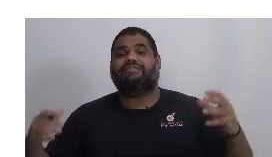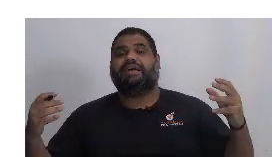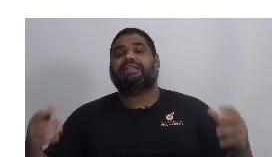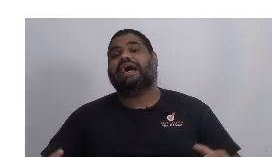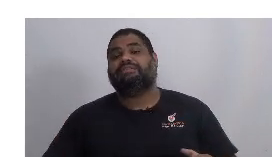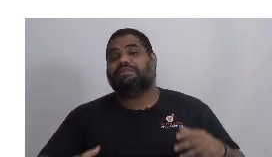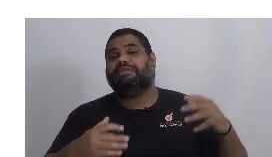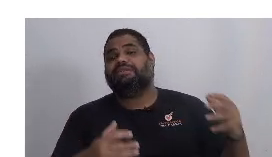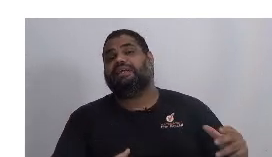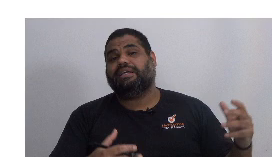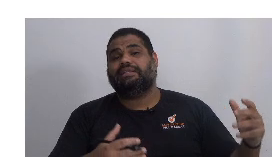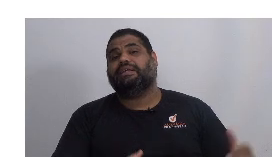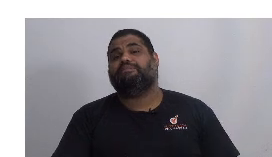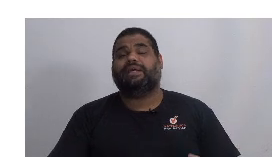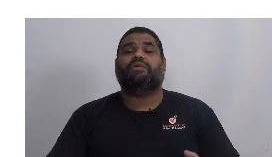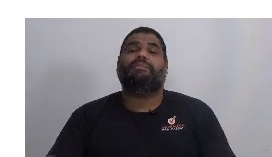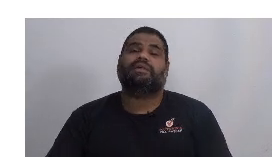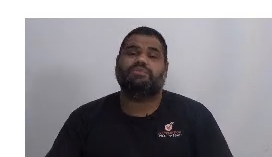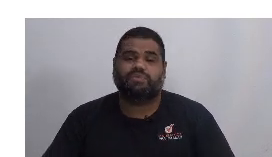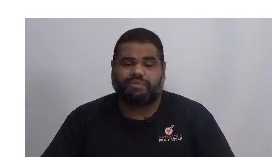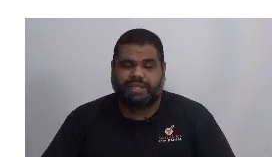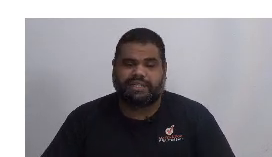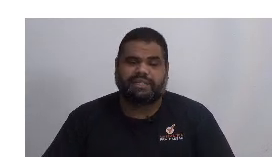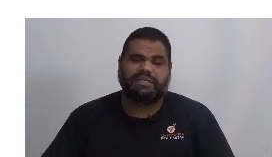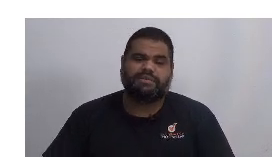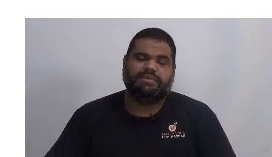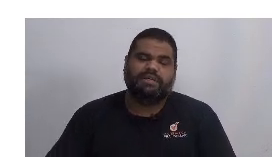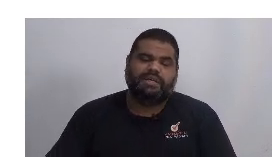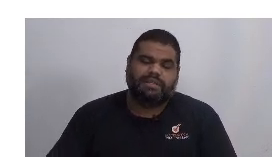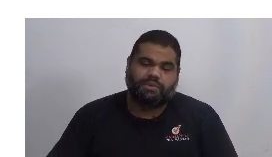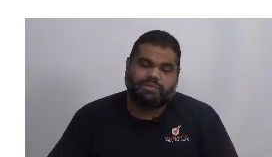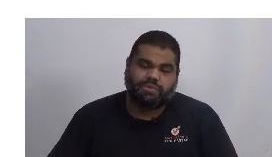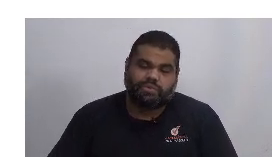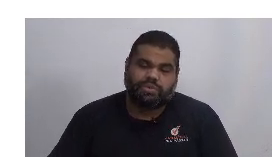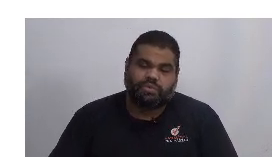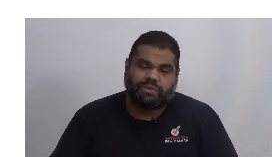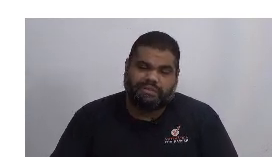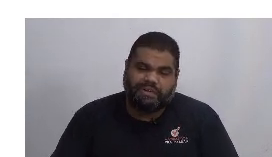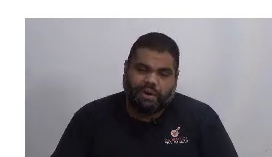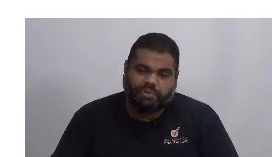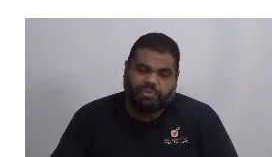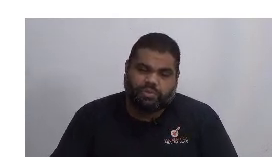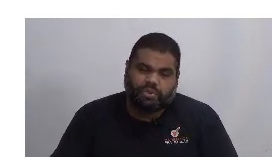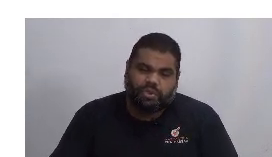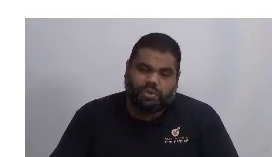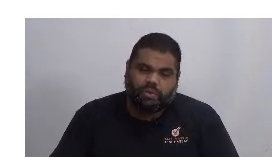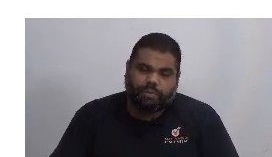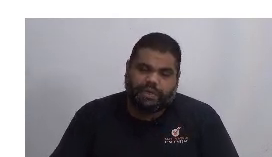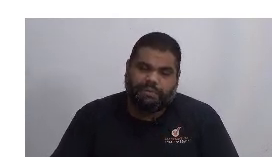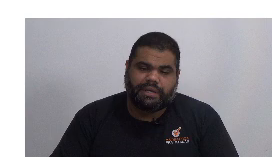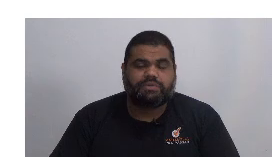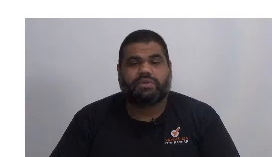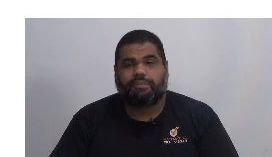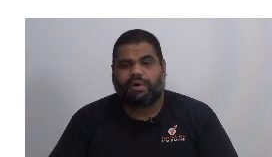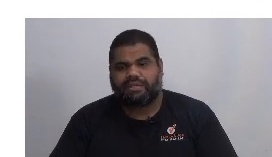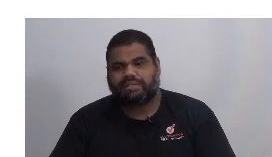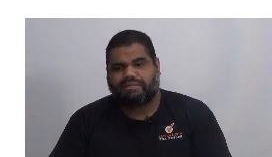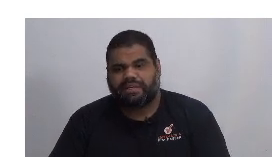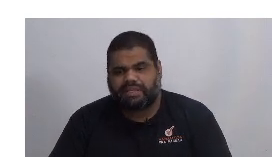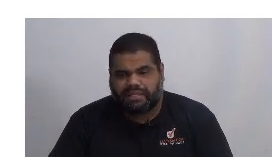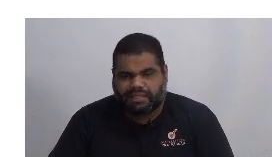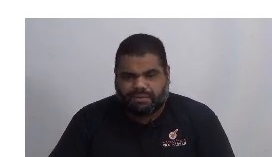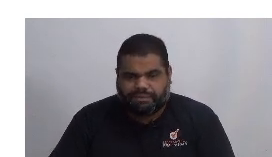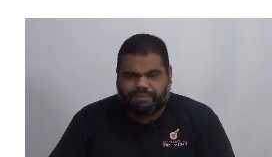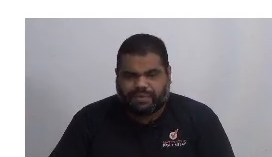Para dar verdade, tem que ter pelo menos um verdadeiro. Então, se o segundo é falso, o primeiro só pode